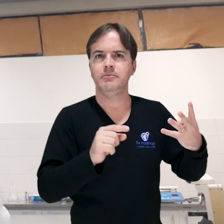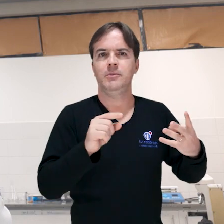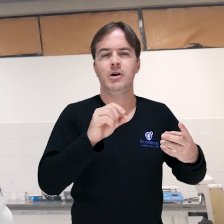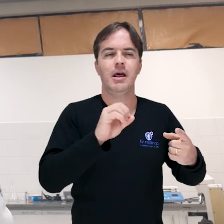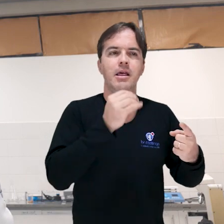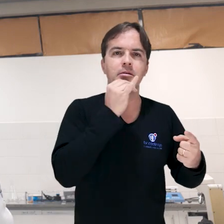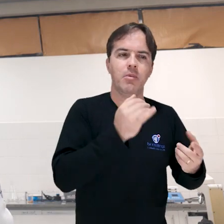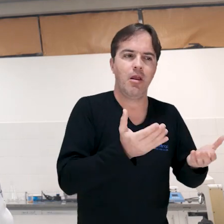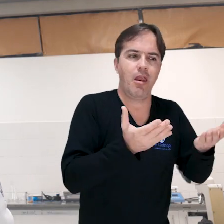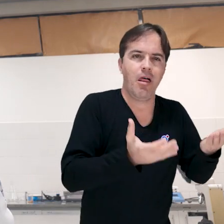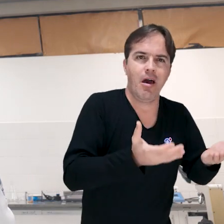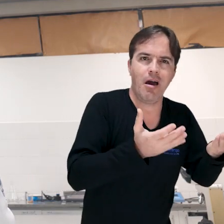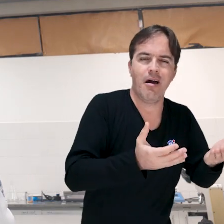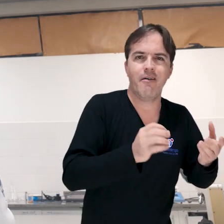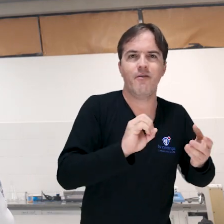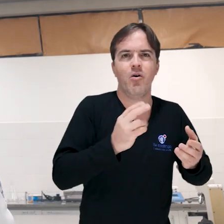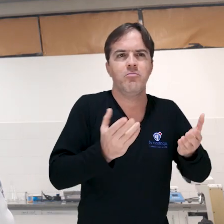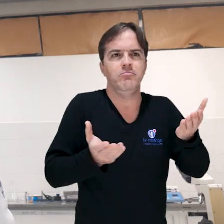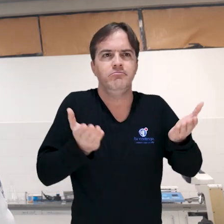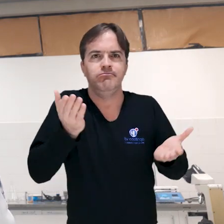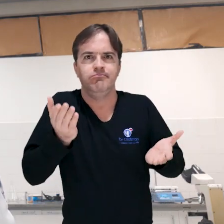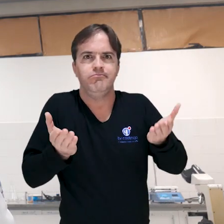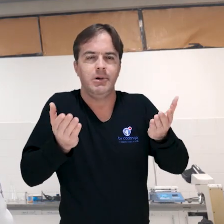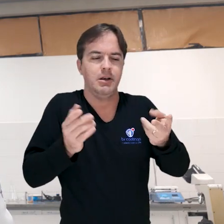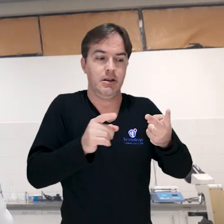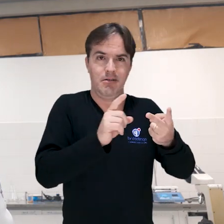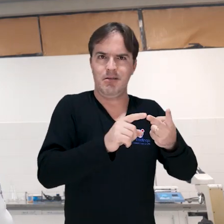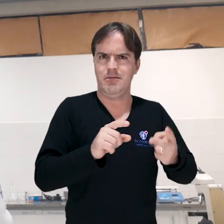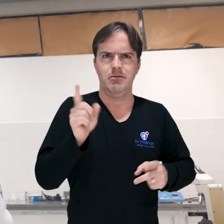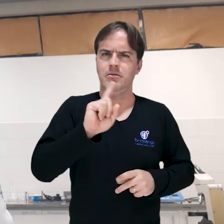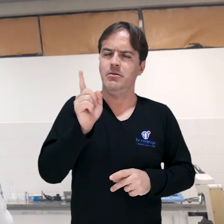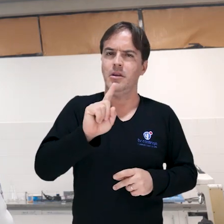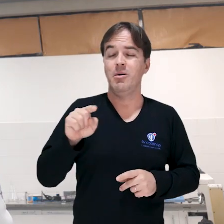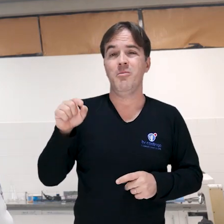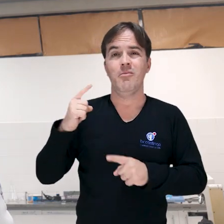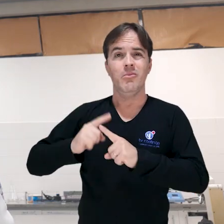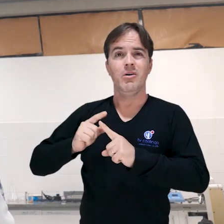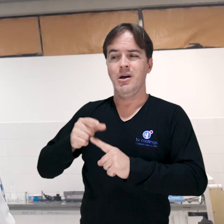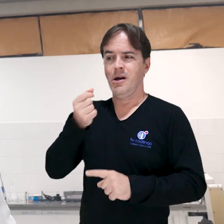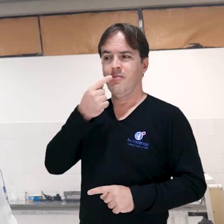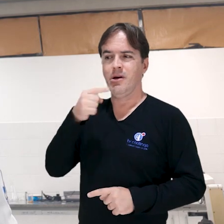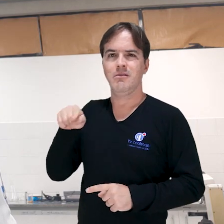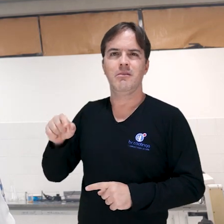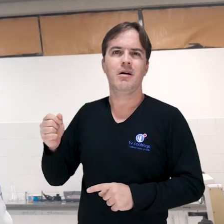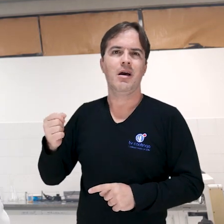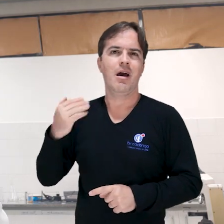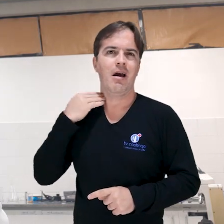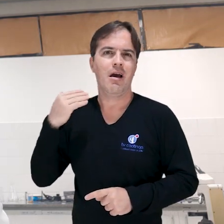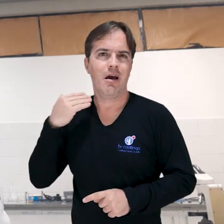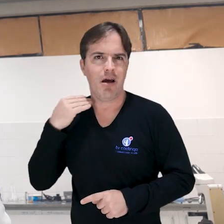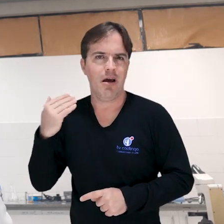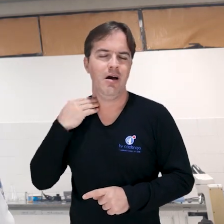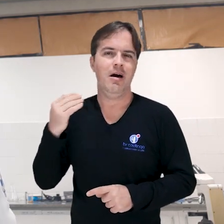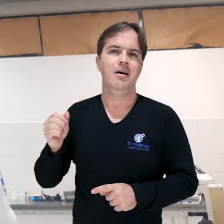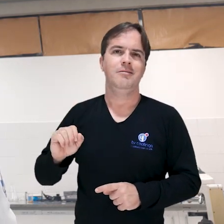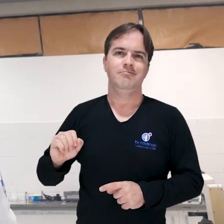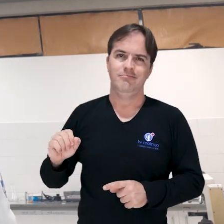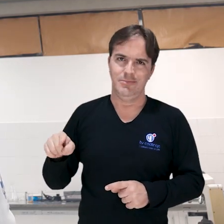mais moderados. Não é um tratamento barato, é uma droga bastante cara, né, com um